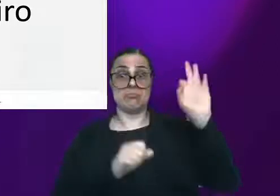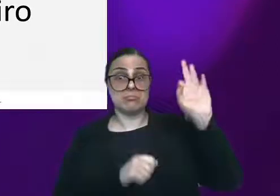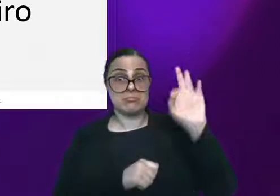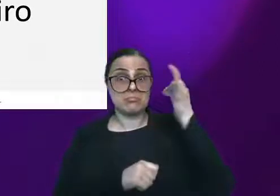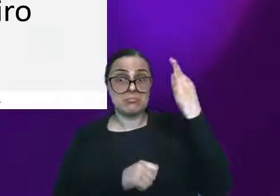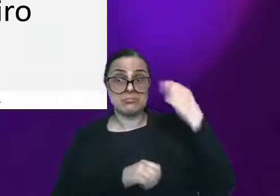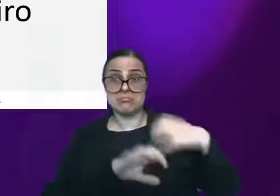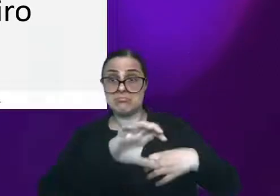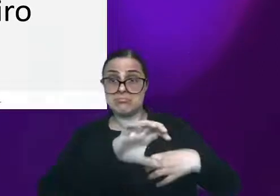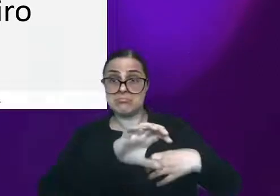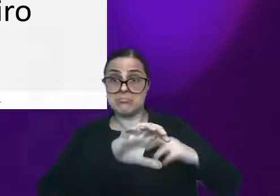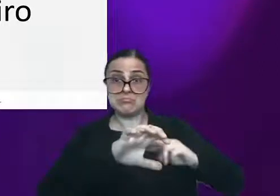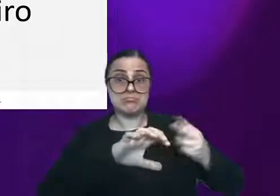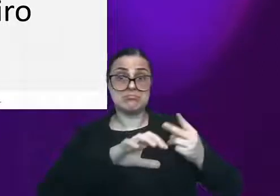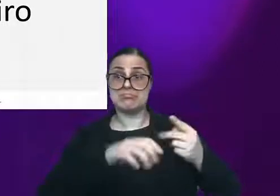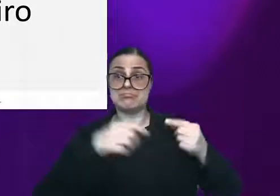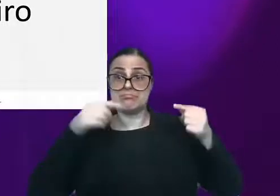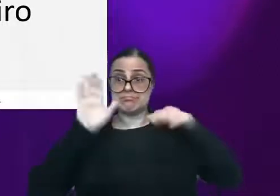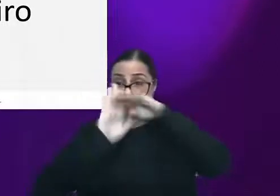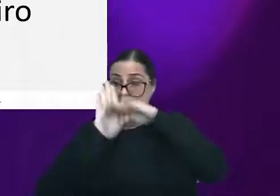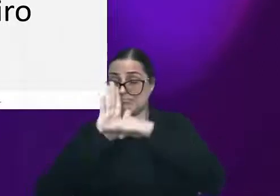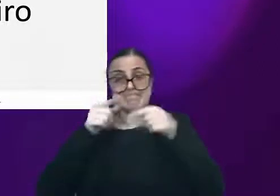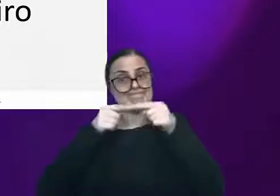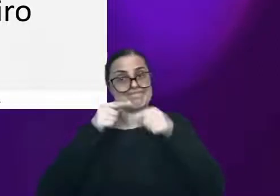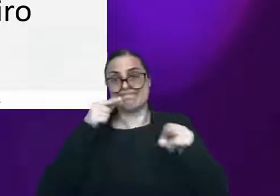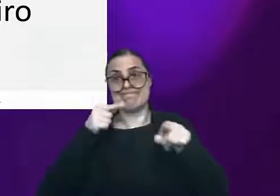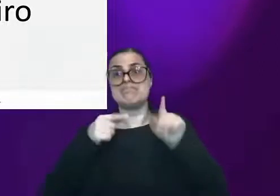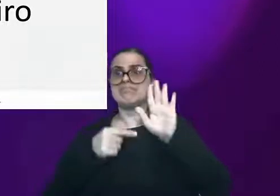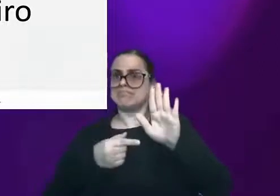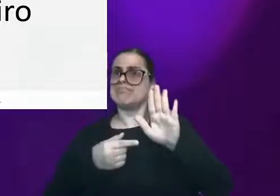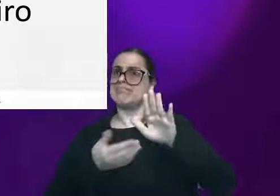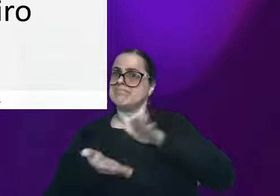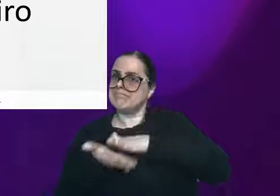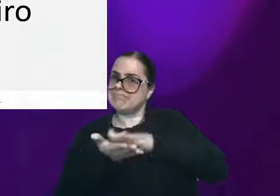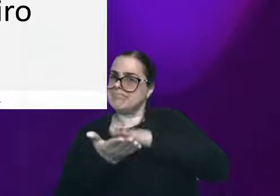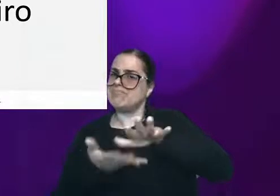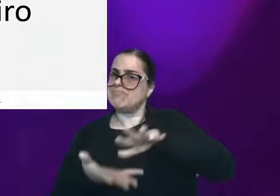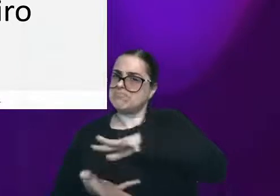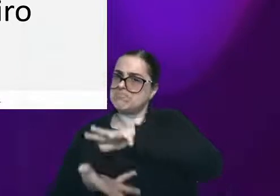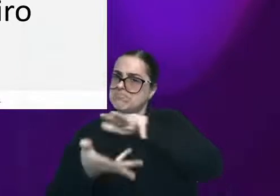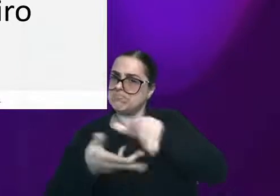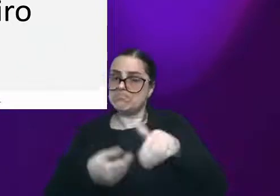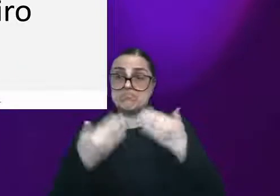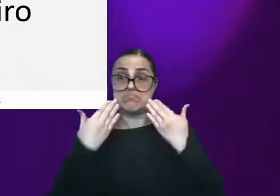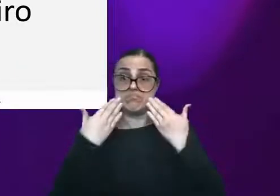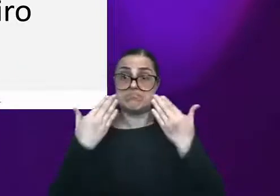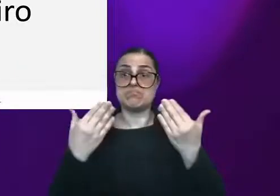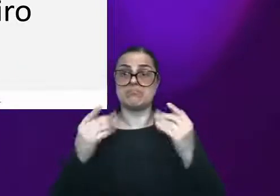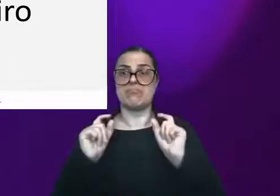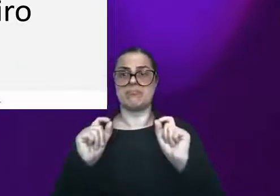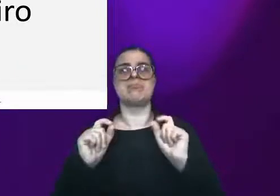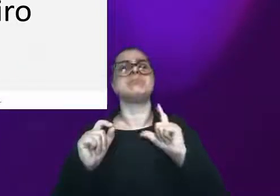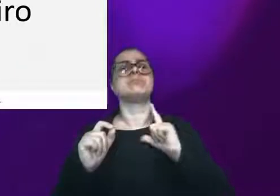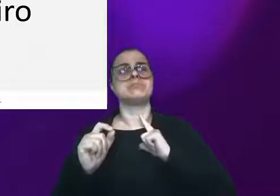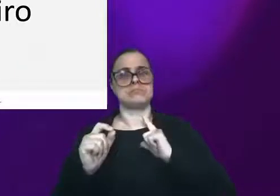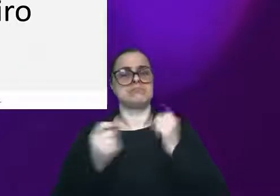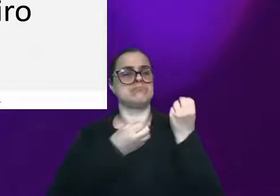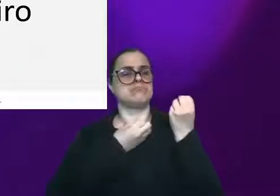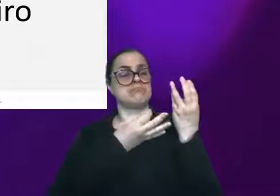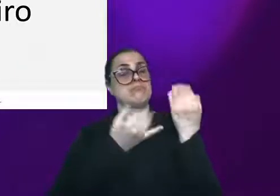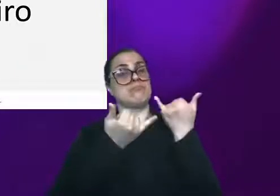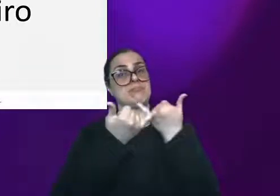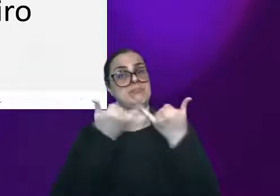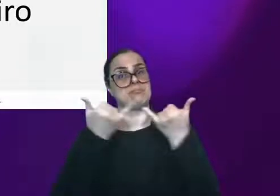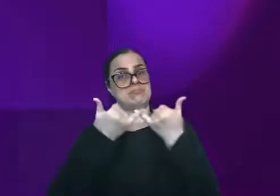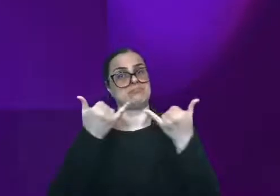de critério, mas como a gente mostrou na literatura mundial, nós temos dados semelhantes ao que acontece